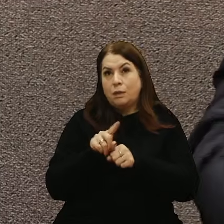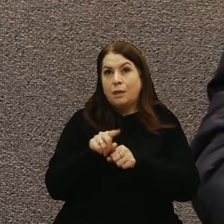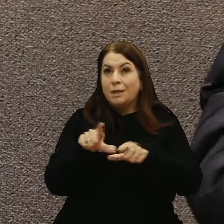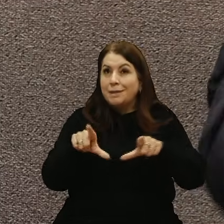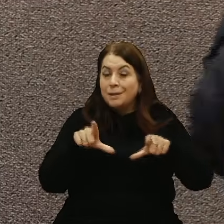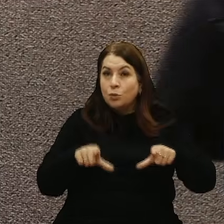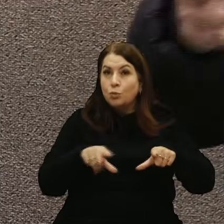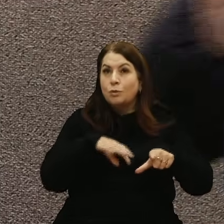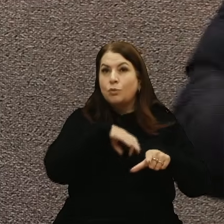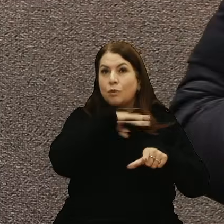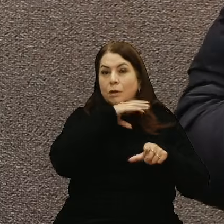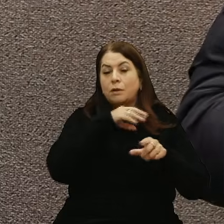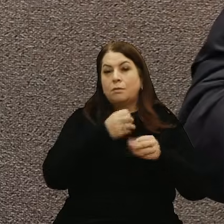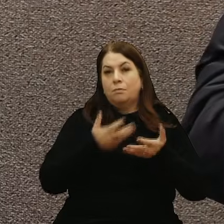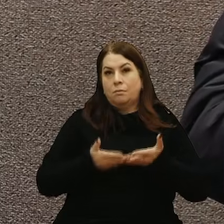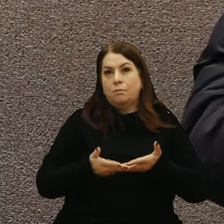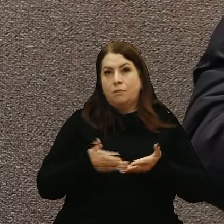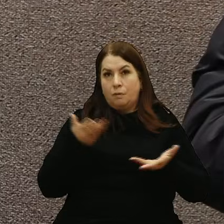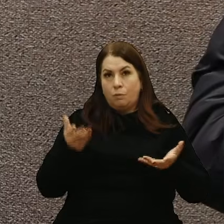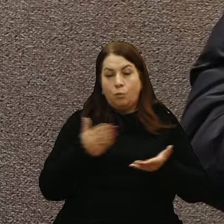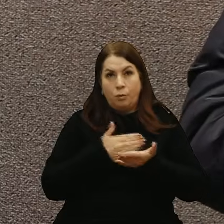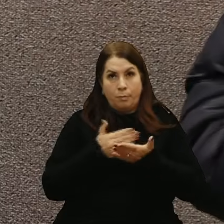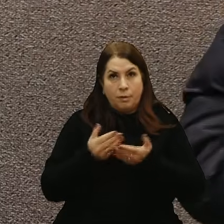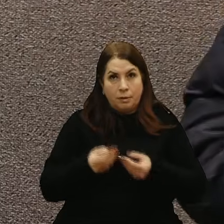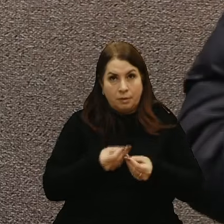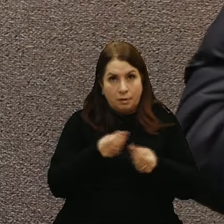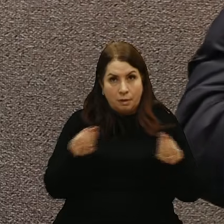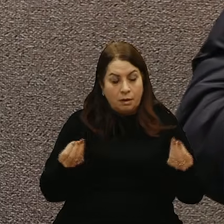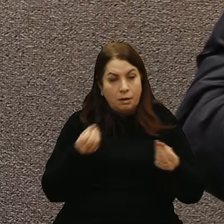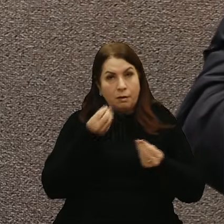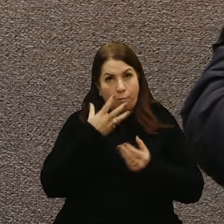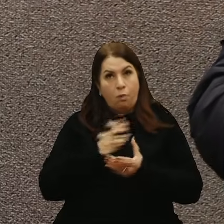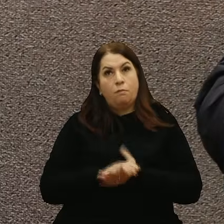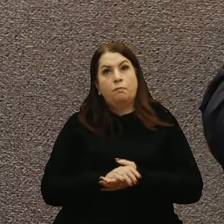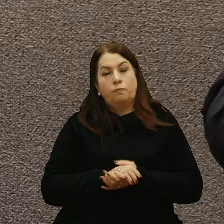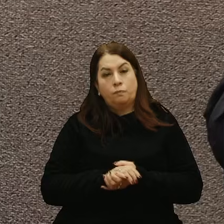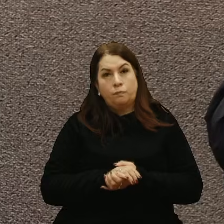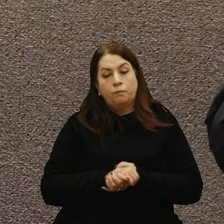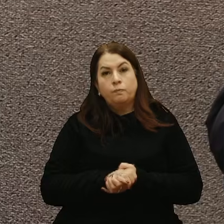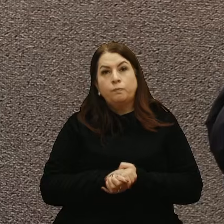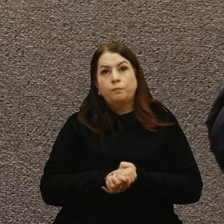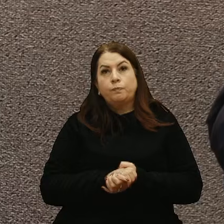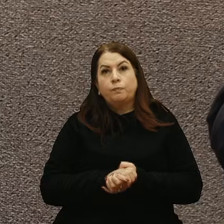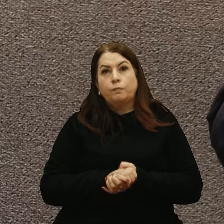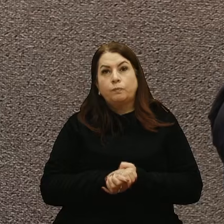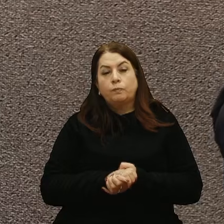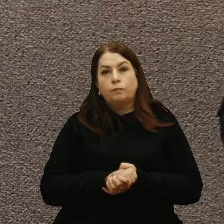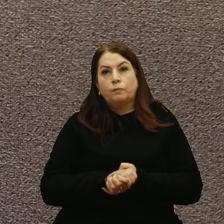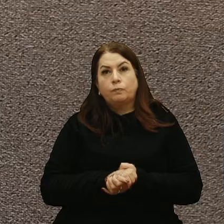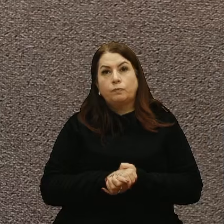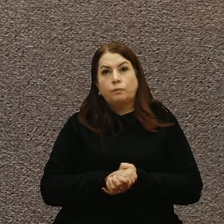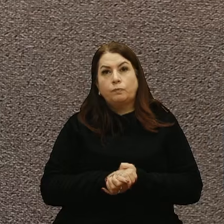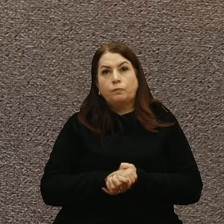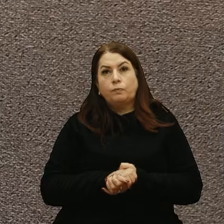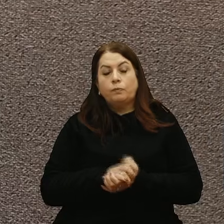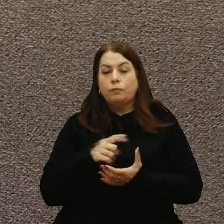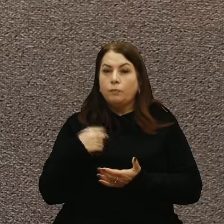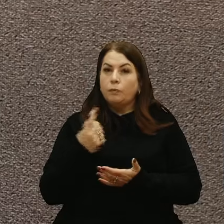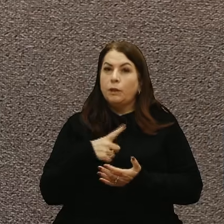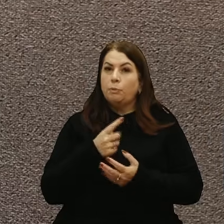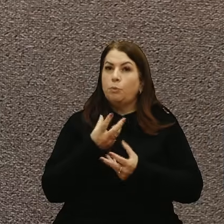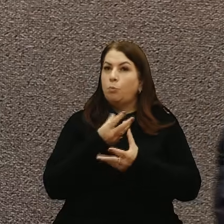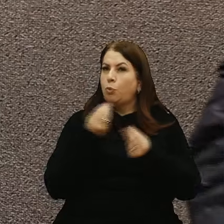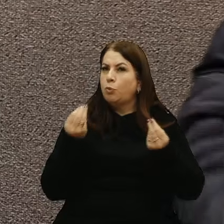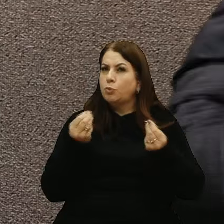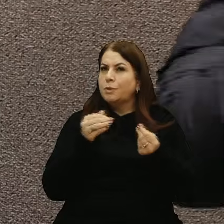escritura em mãos. Bom, logo, vamos começar a entregar. Que bom, né? Que bom. Então, nós temos vários exemplos